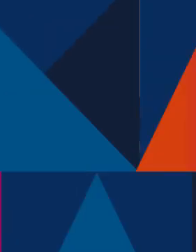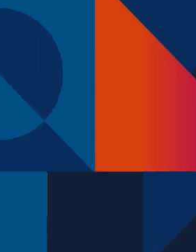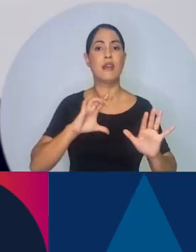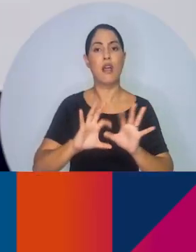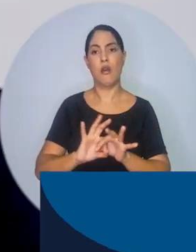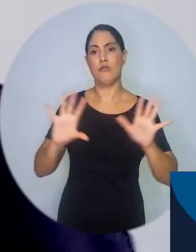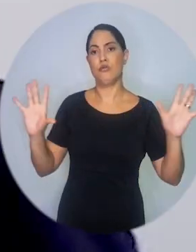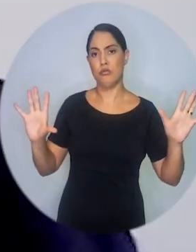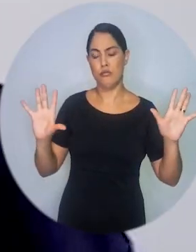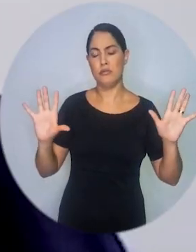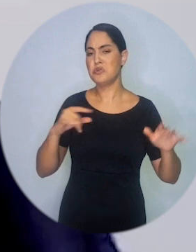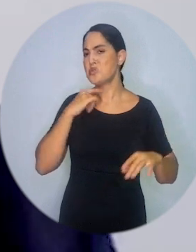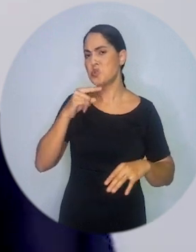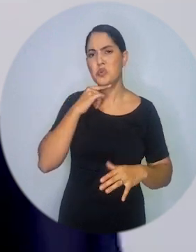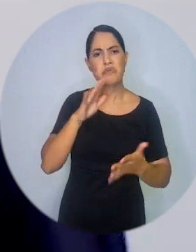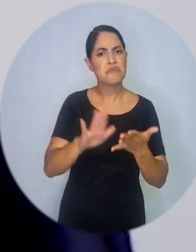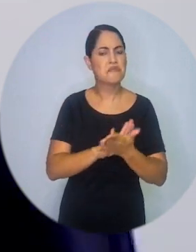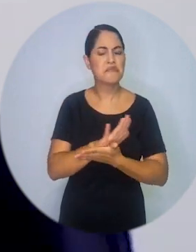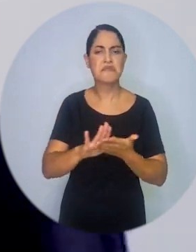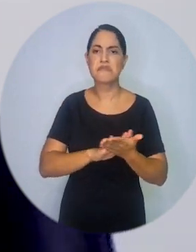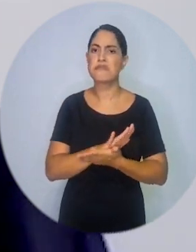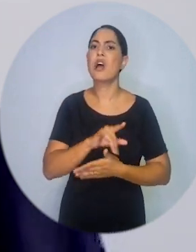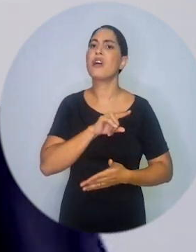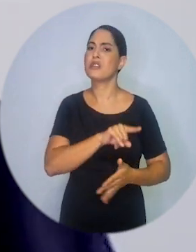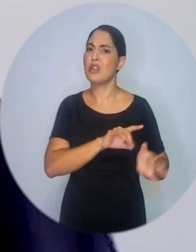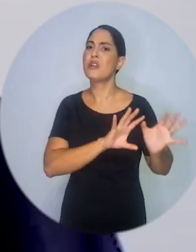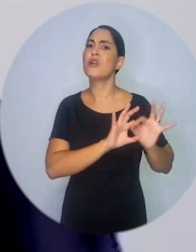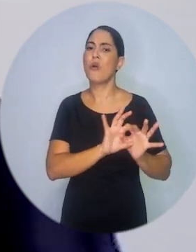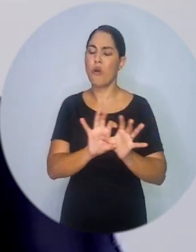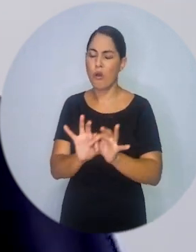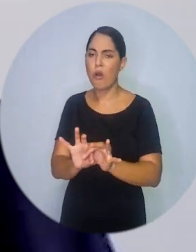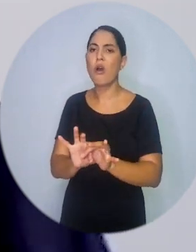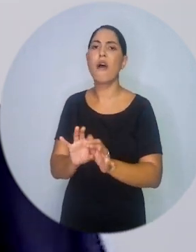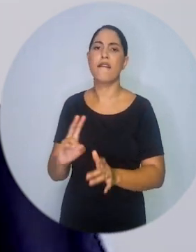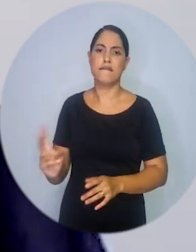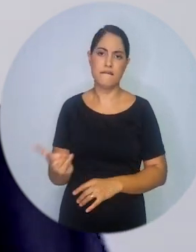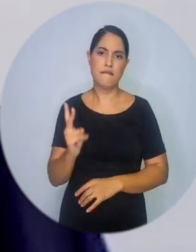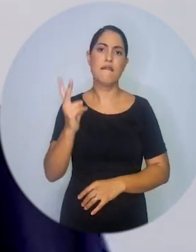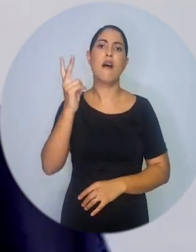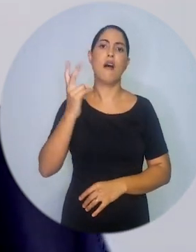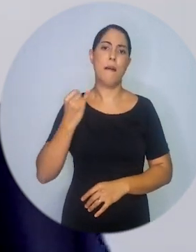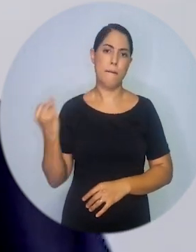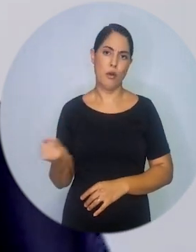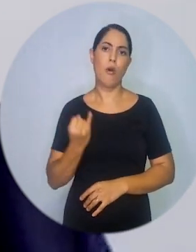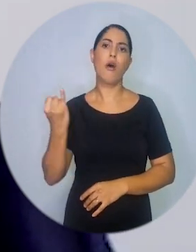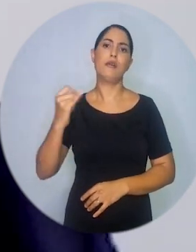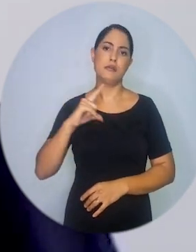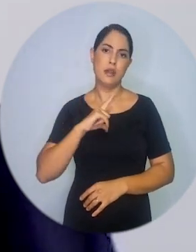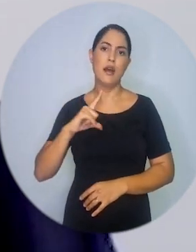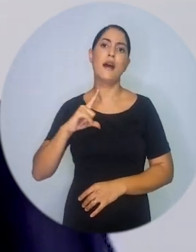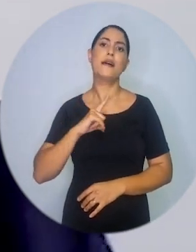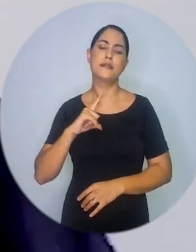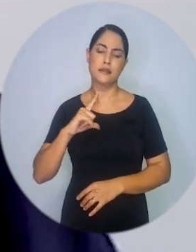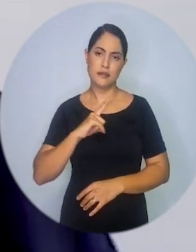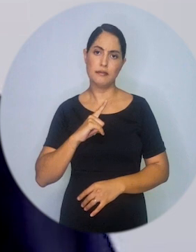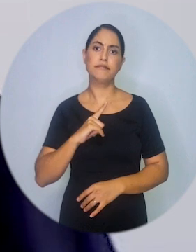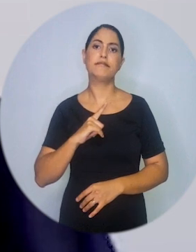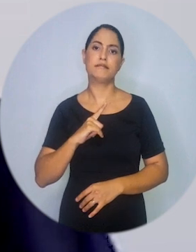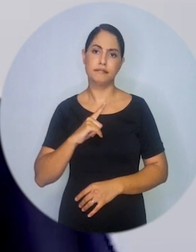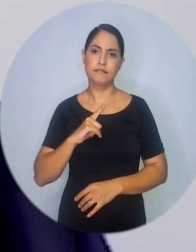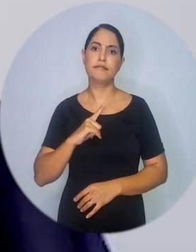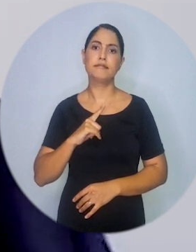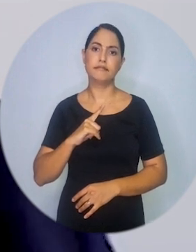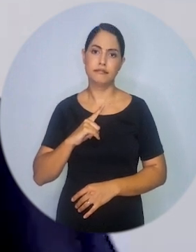têm uma certa autonomia, e sem dúvida esse caso é um caso que traz uma relevância importante,